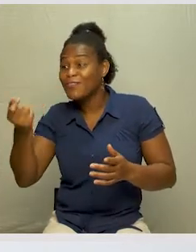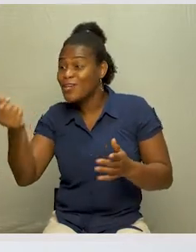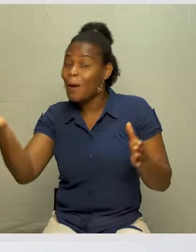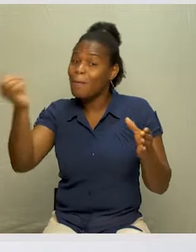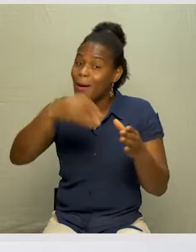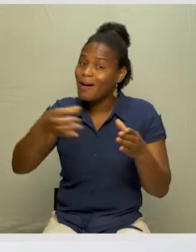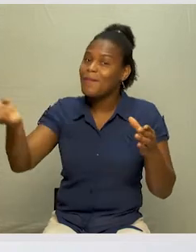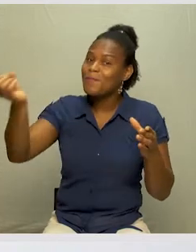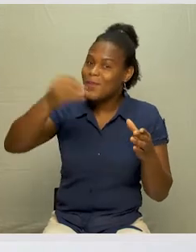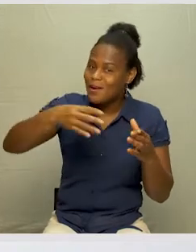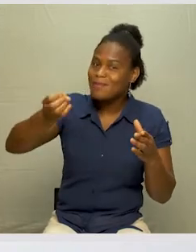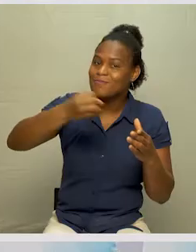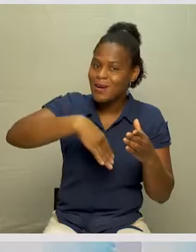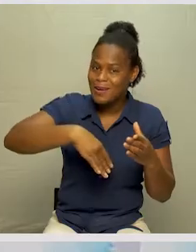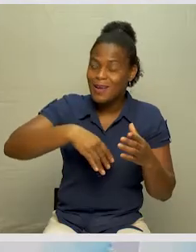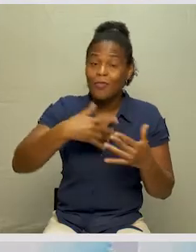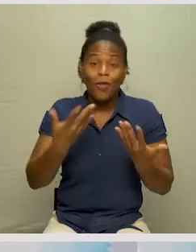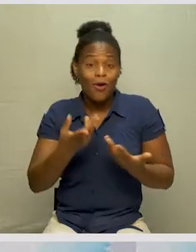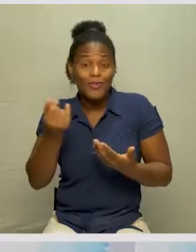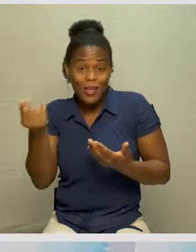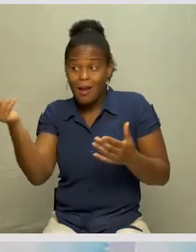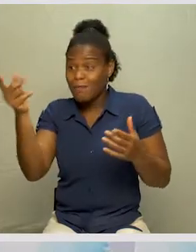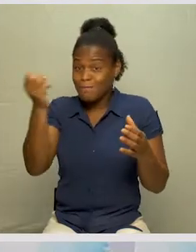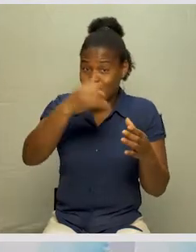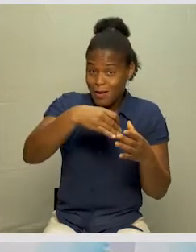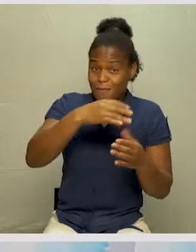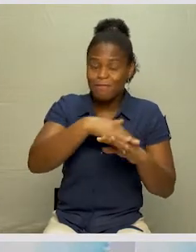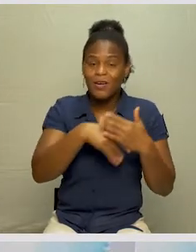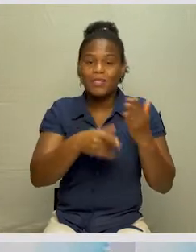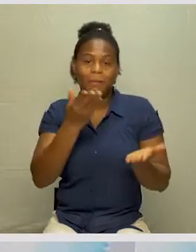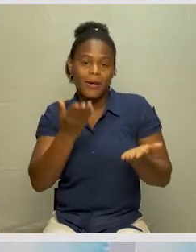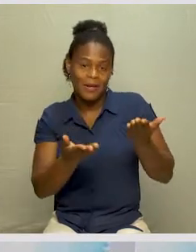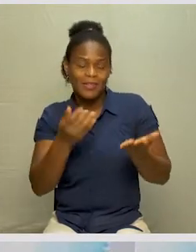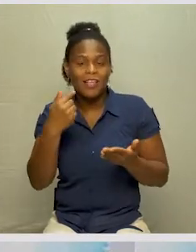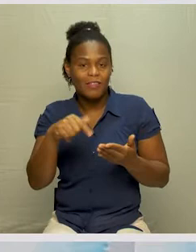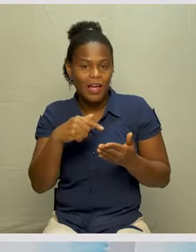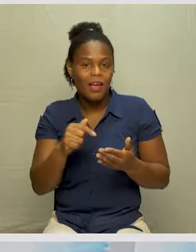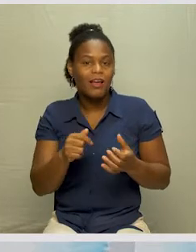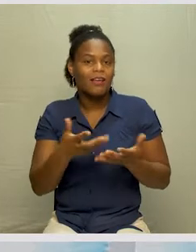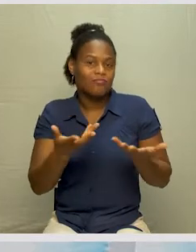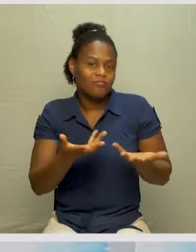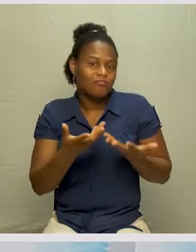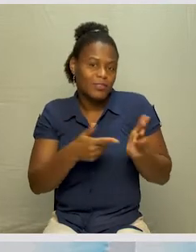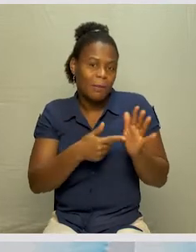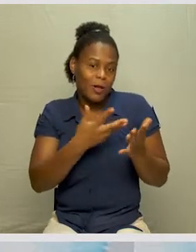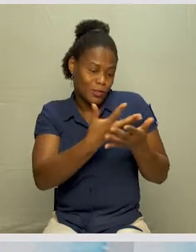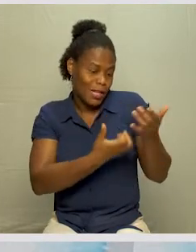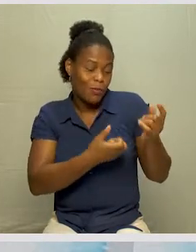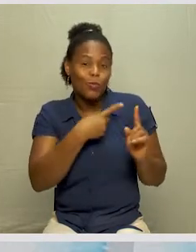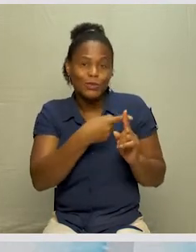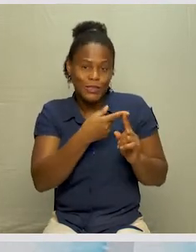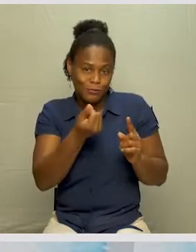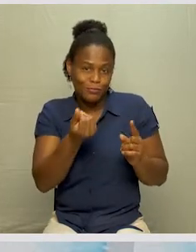Portanto, remessas dos emigrantes faz dessa balança e ter um superávit, ou seja, um